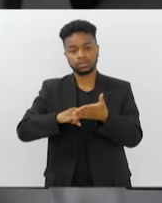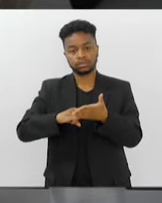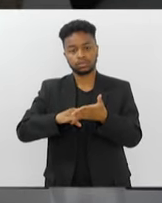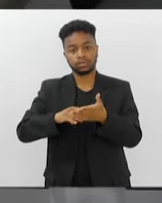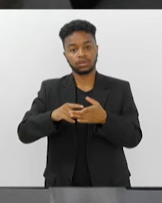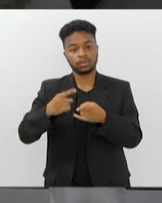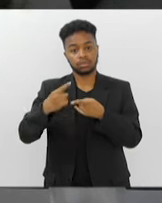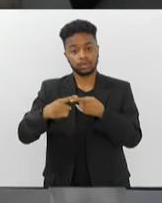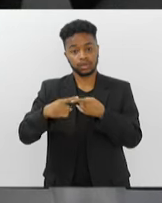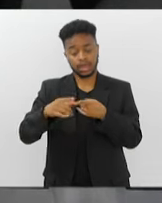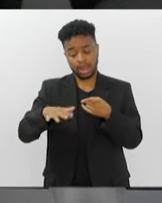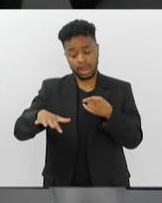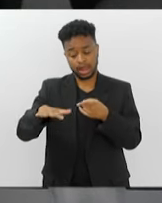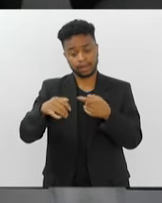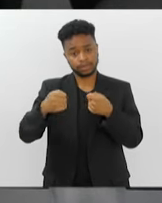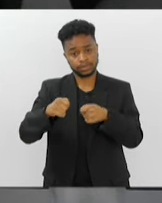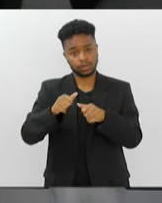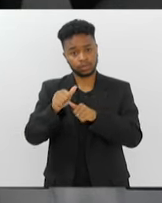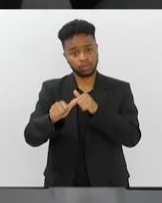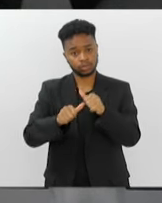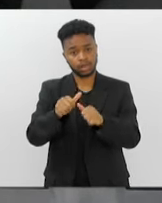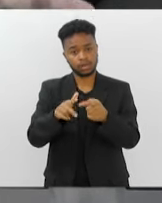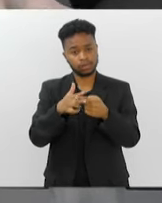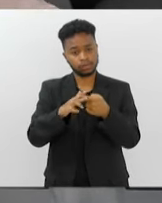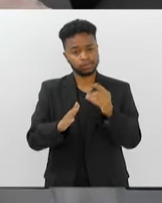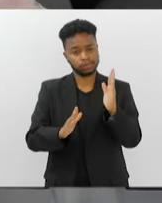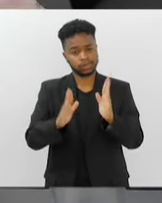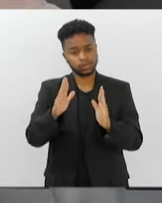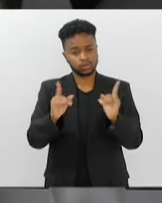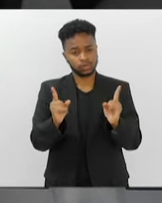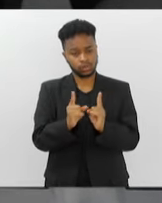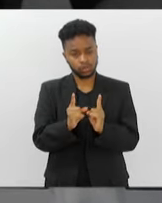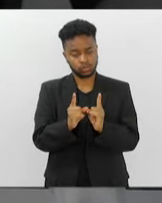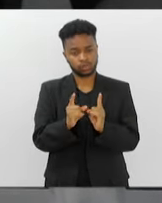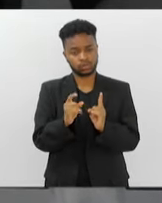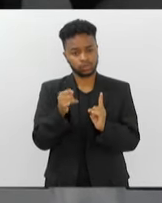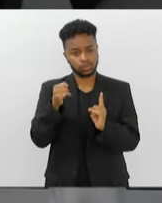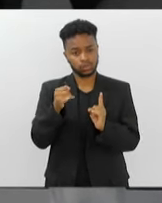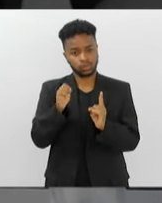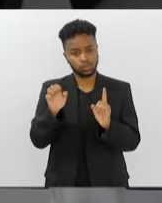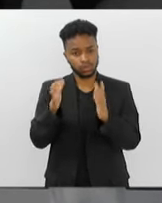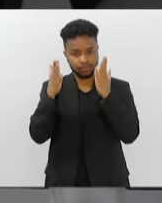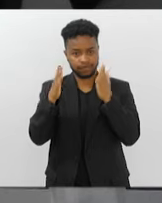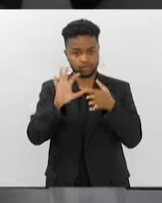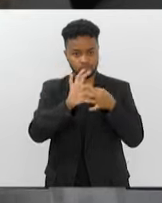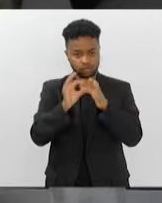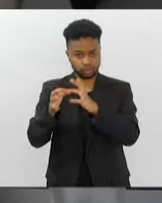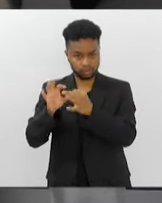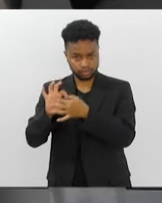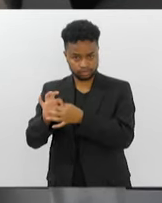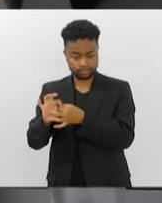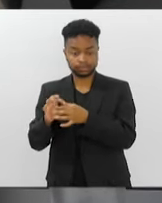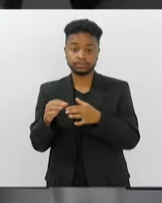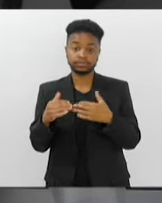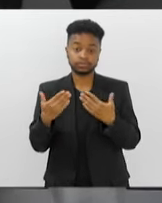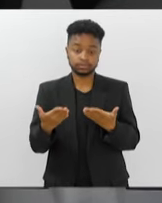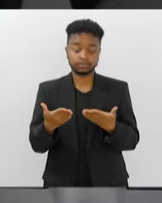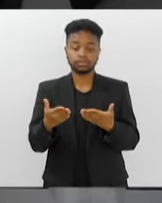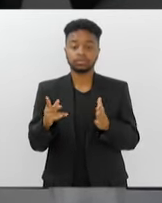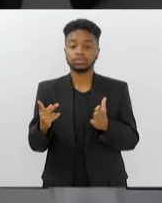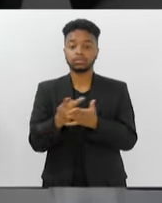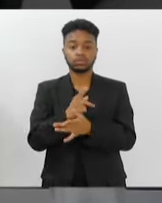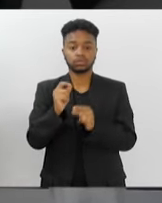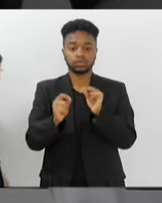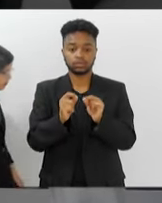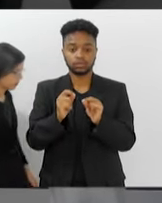fosse feito uma autorização provisória para o evento né Eh olimpíada e aí o que tem sido feito É